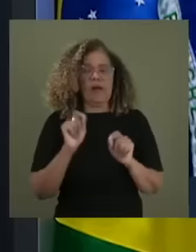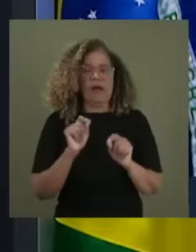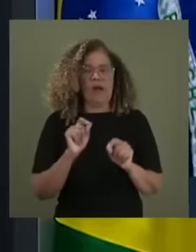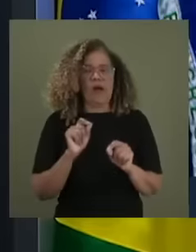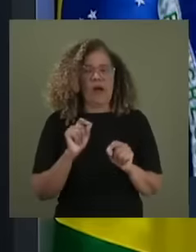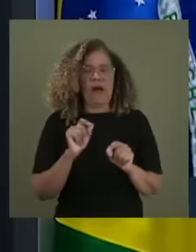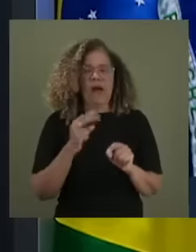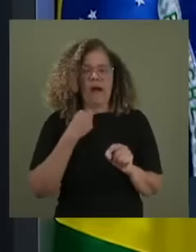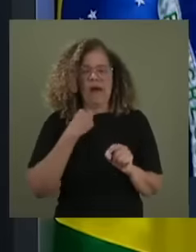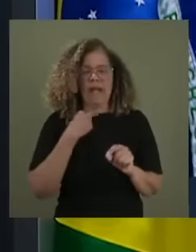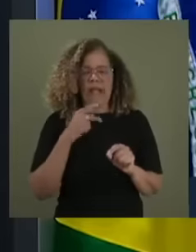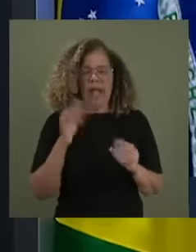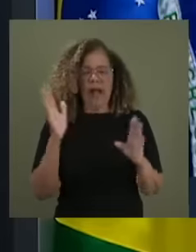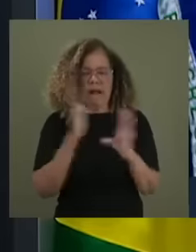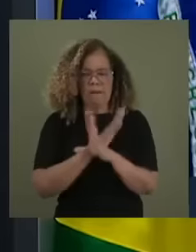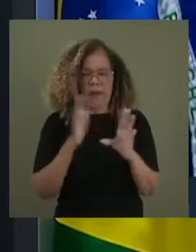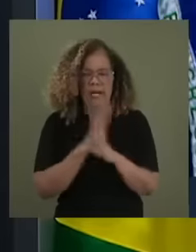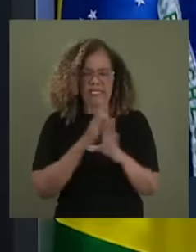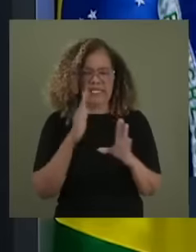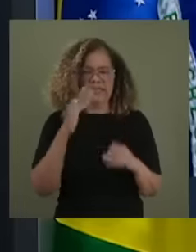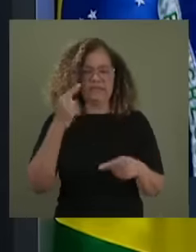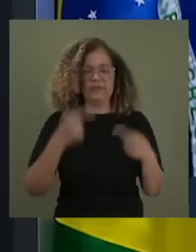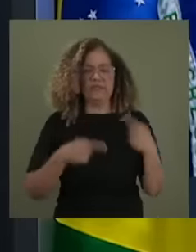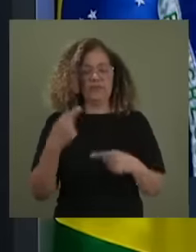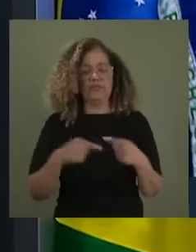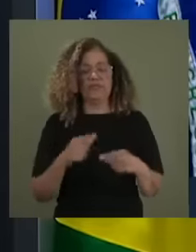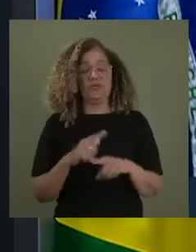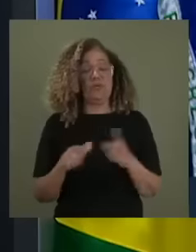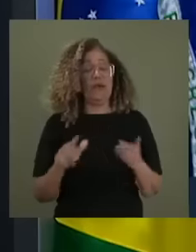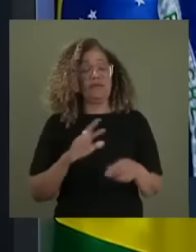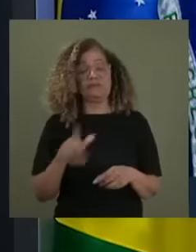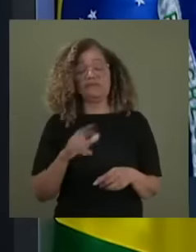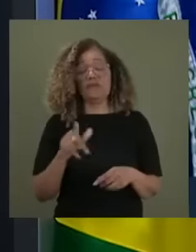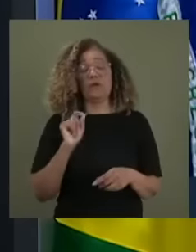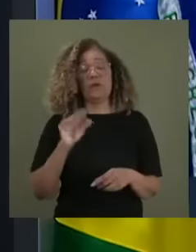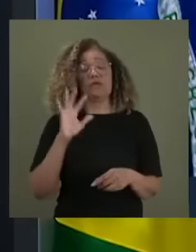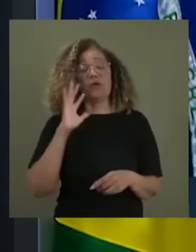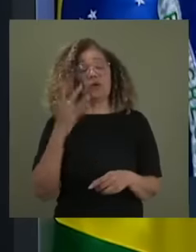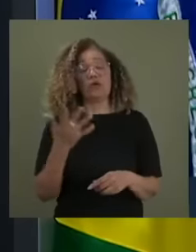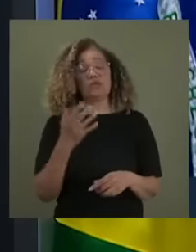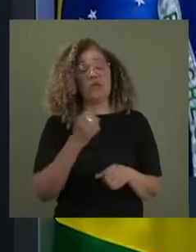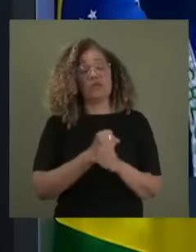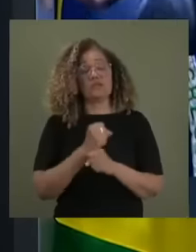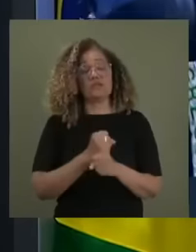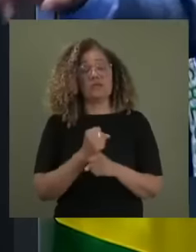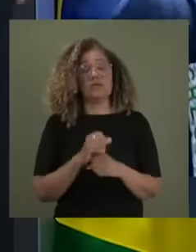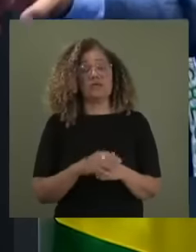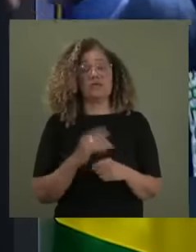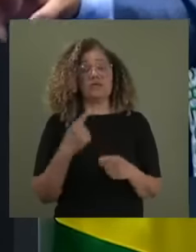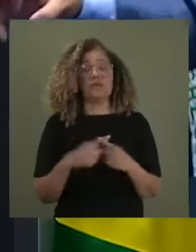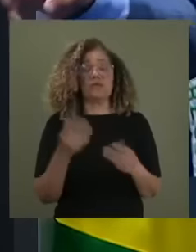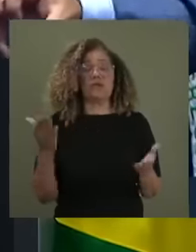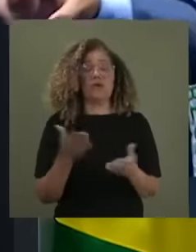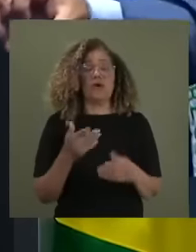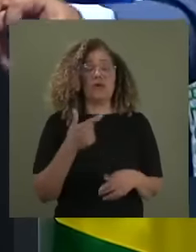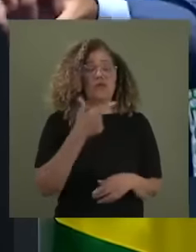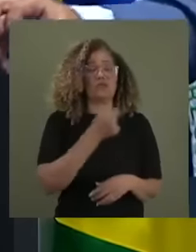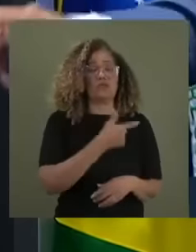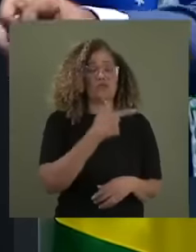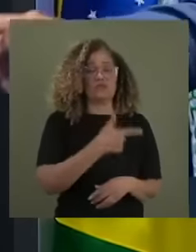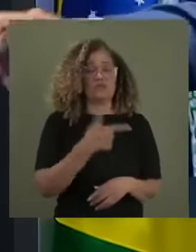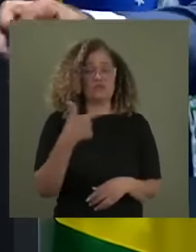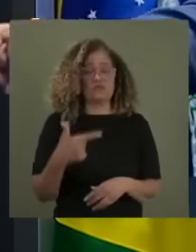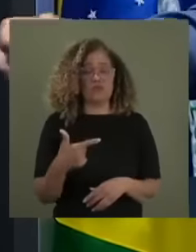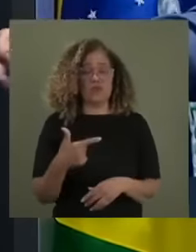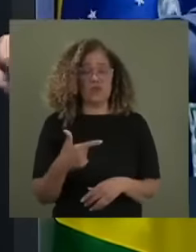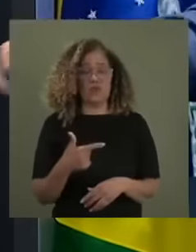perseguição política mas não é o que temos assistido nos últimos anos com o destaque para 2022 a gente não pode